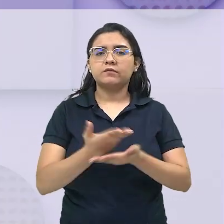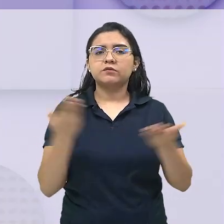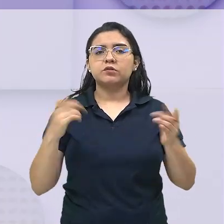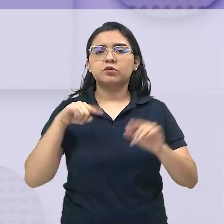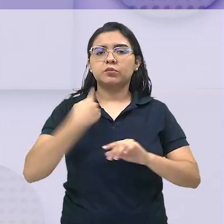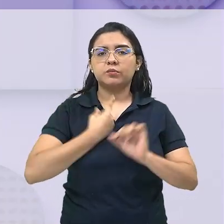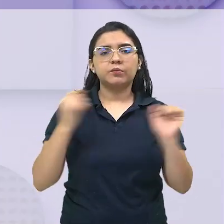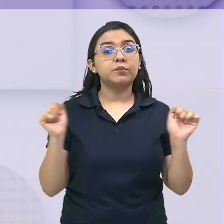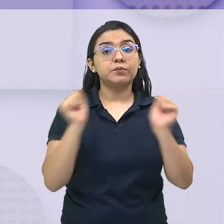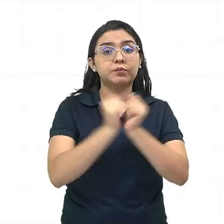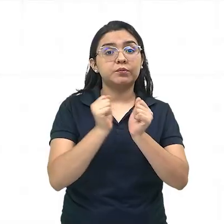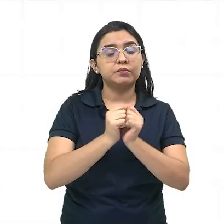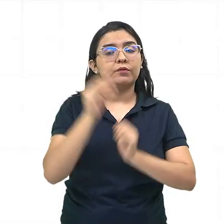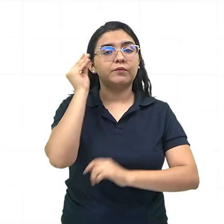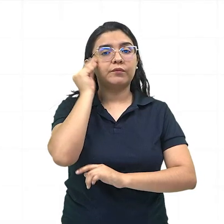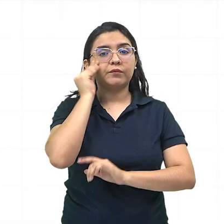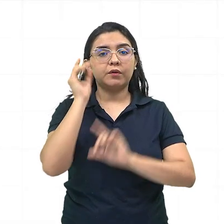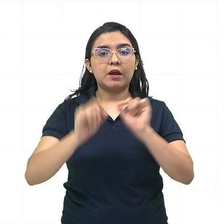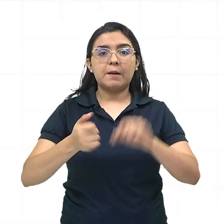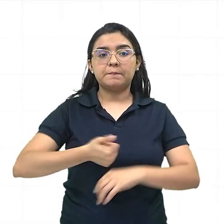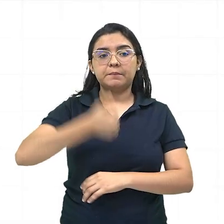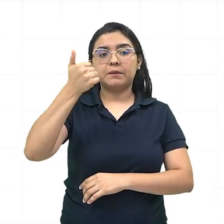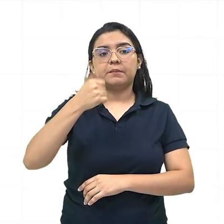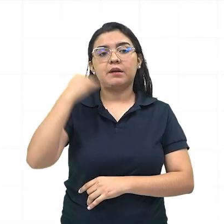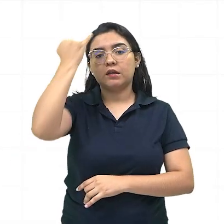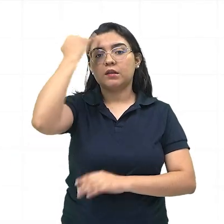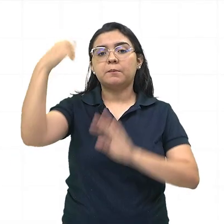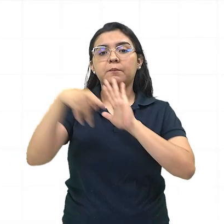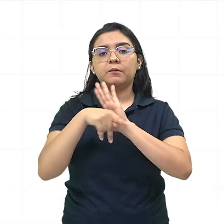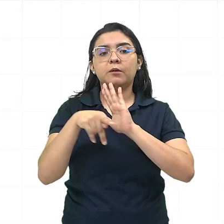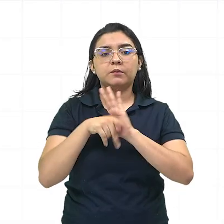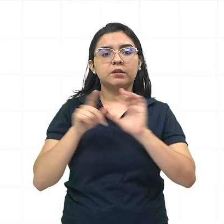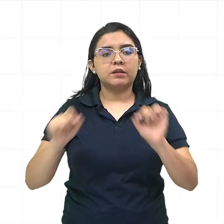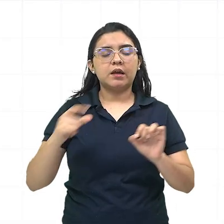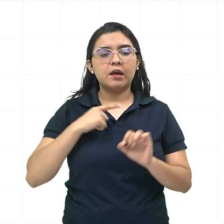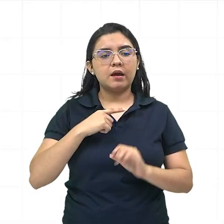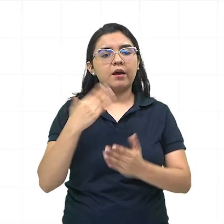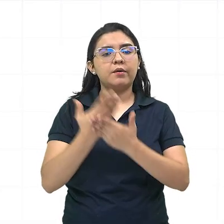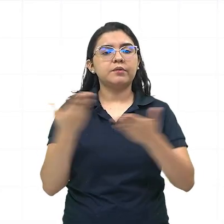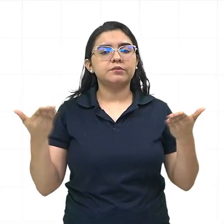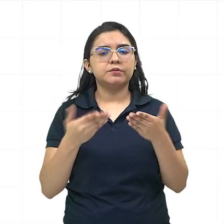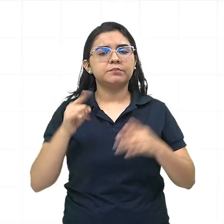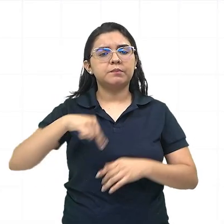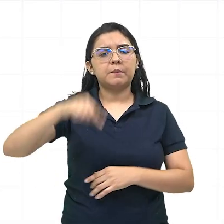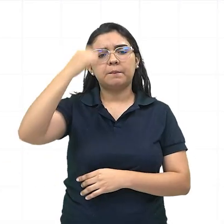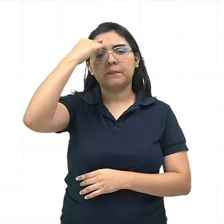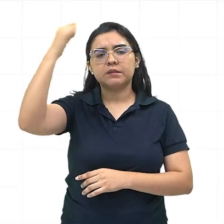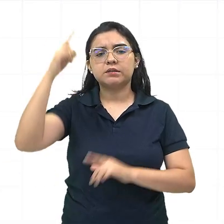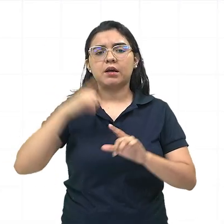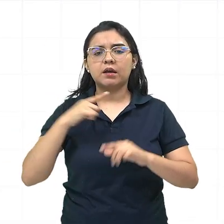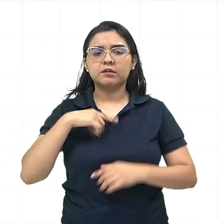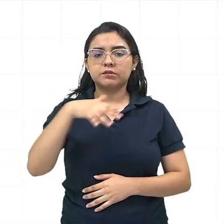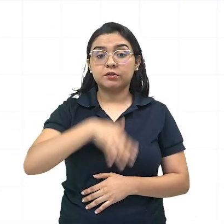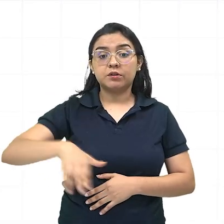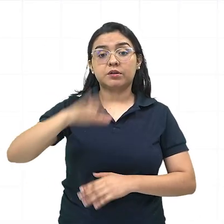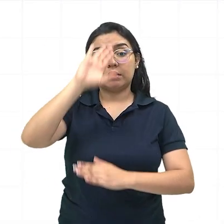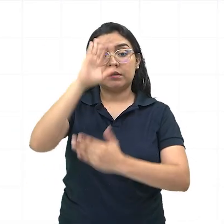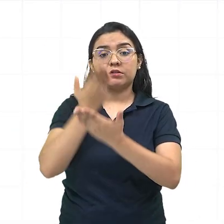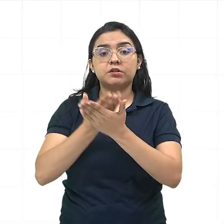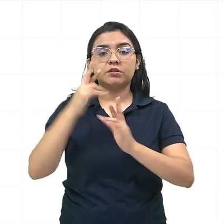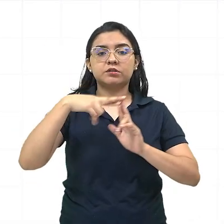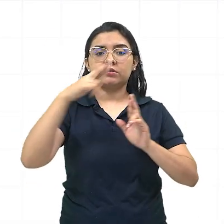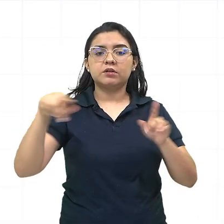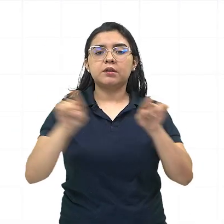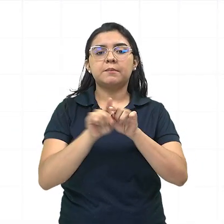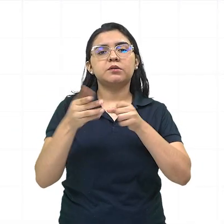para, juntos e juntas, vermos a primeira ideia desta aula. Para pensar na dimensão das crenças religiosas